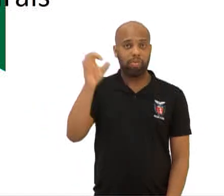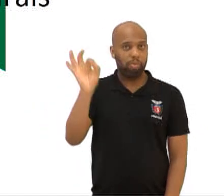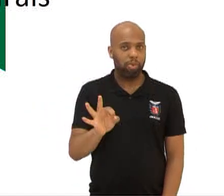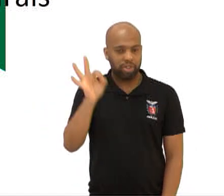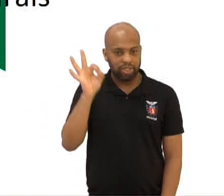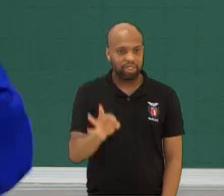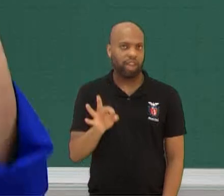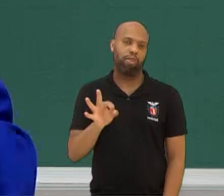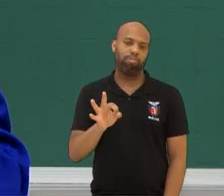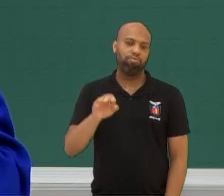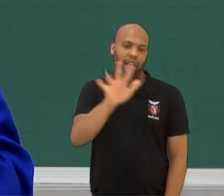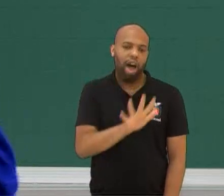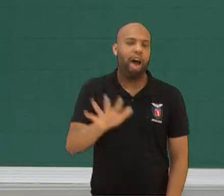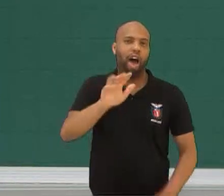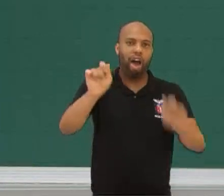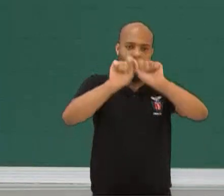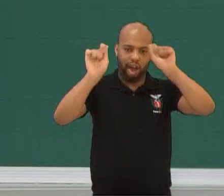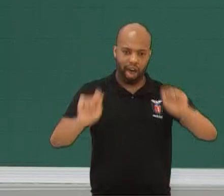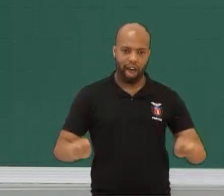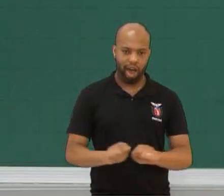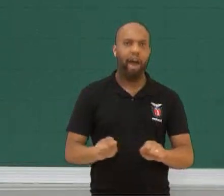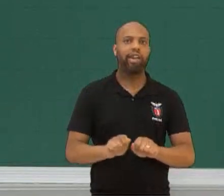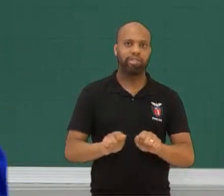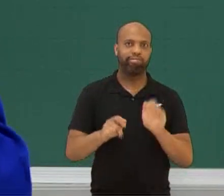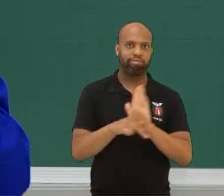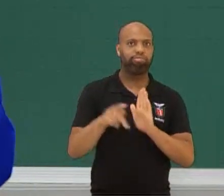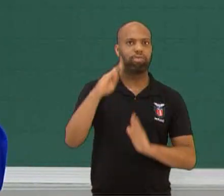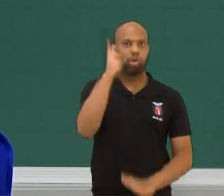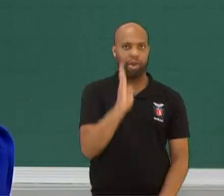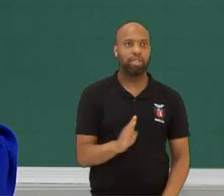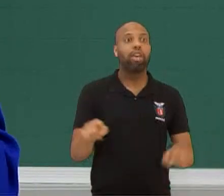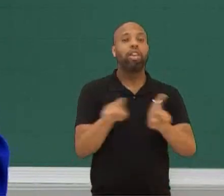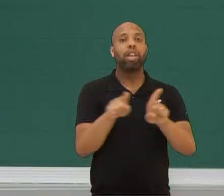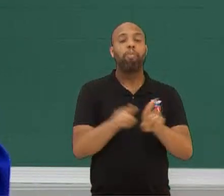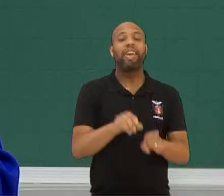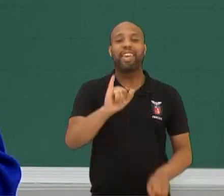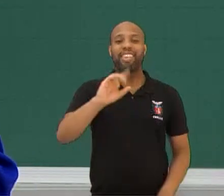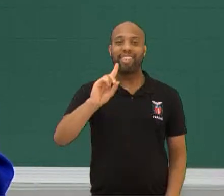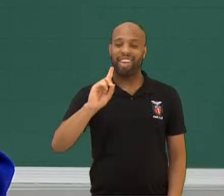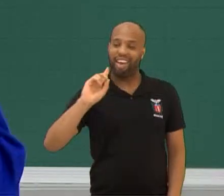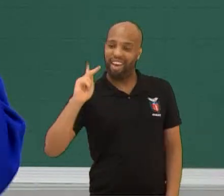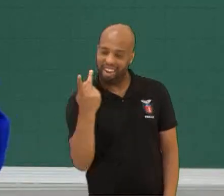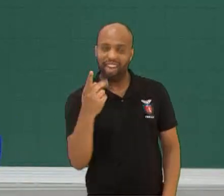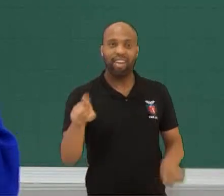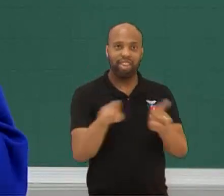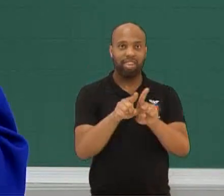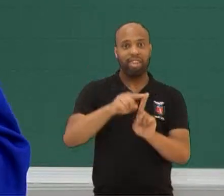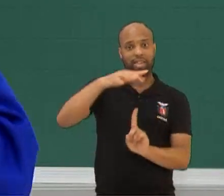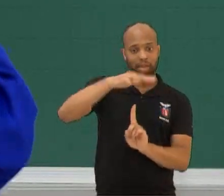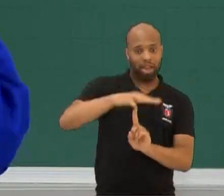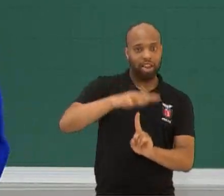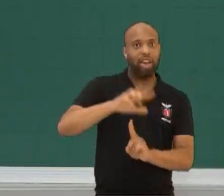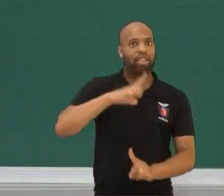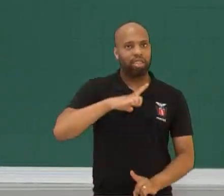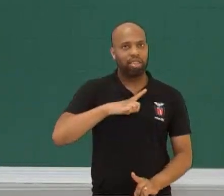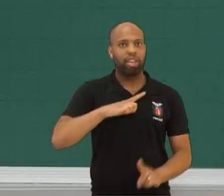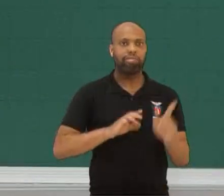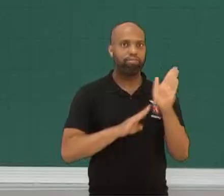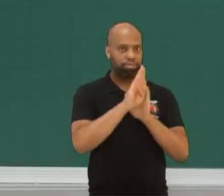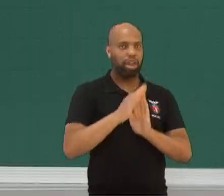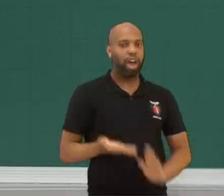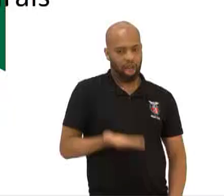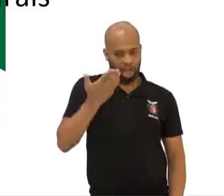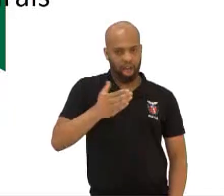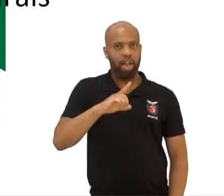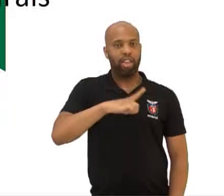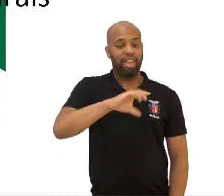ao Brasil, ao estado brasileiro. Também a questão do IDH, que é muito interessante, o IDH paranaense, bem elevado, passa sempre